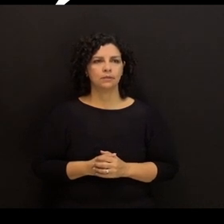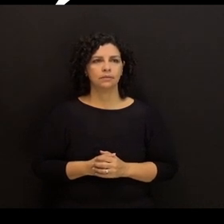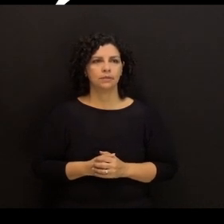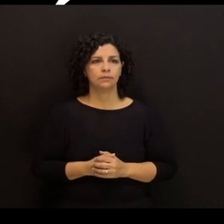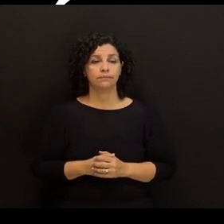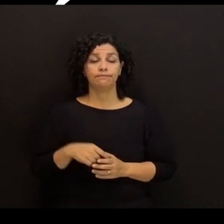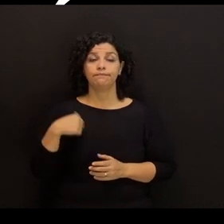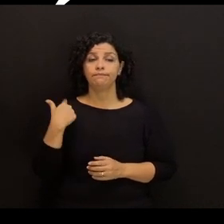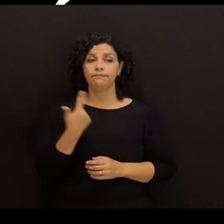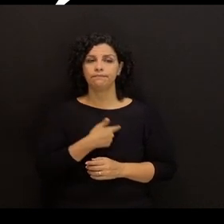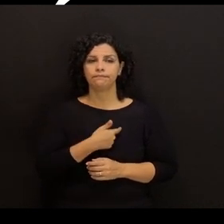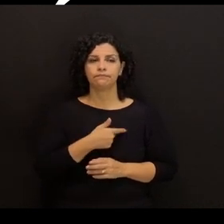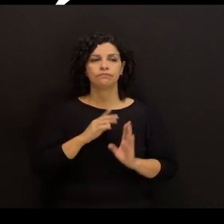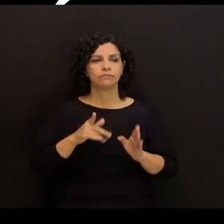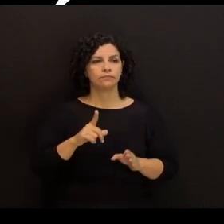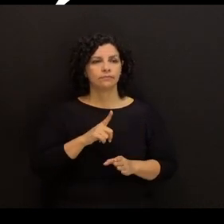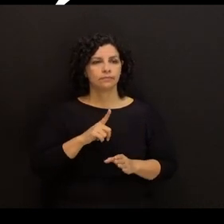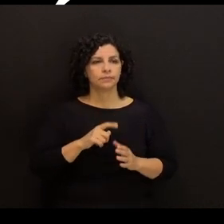nós tivemos